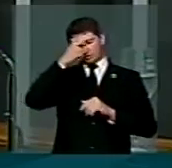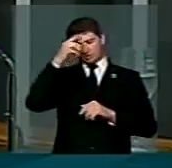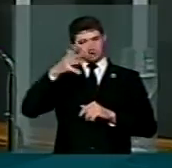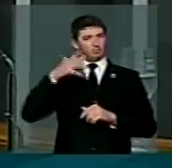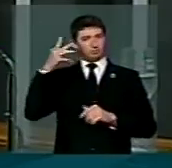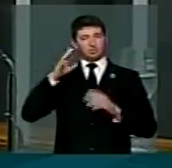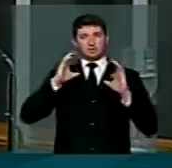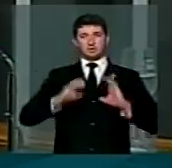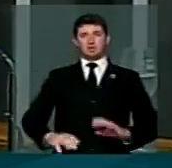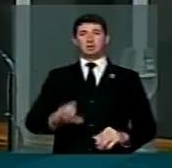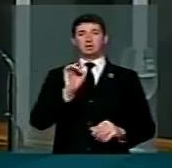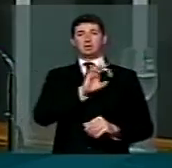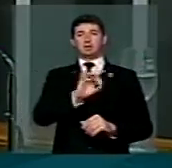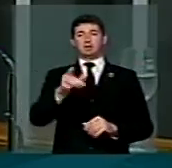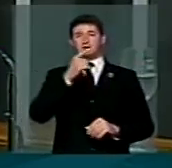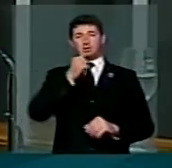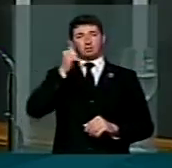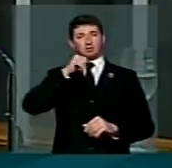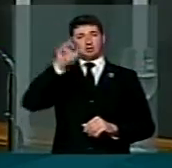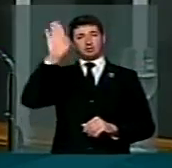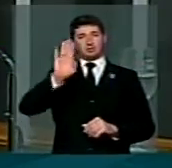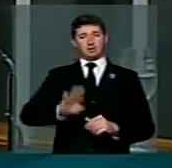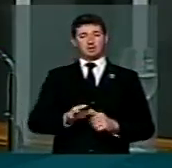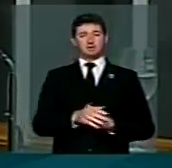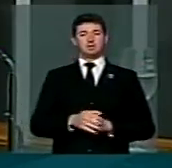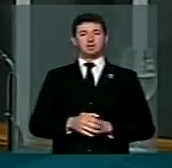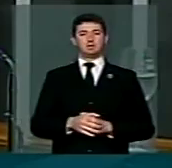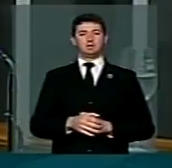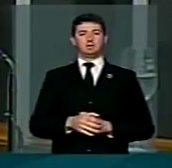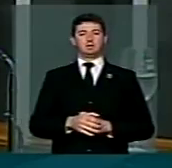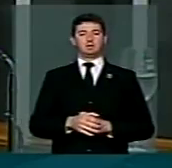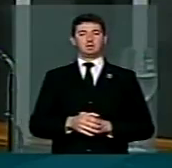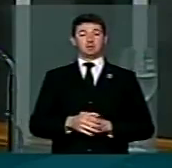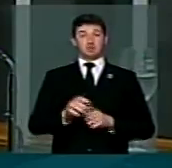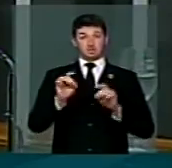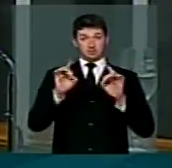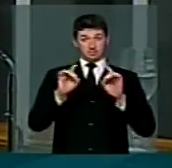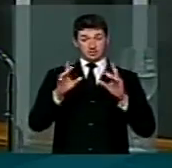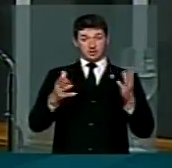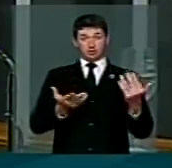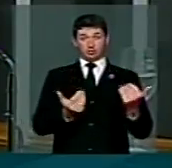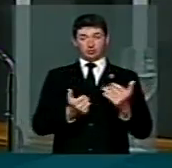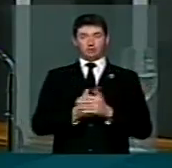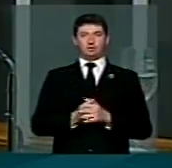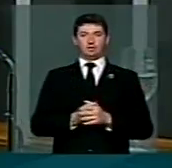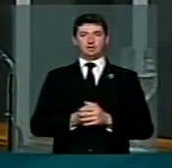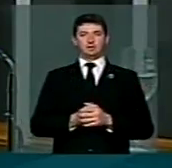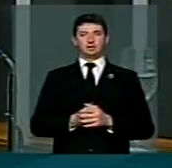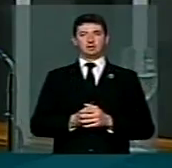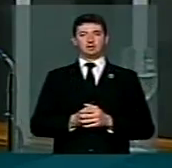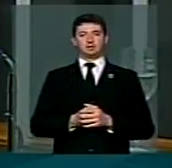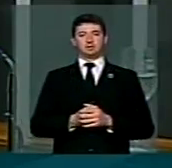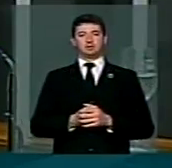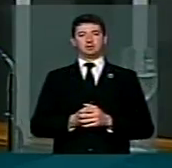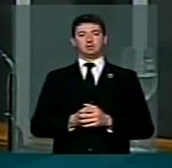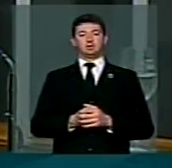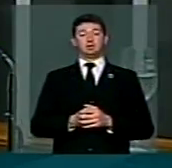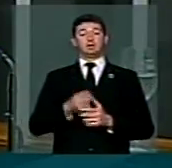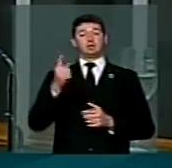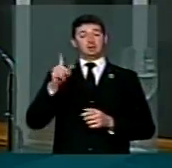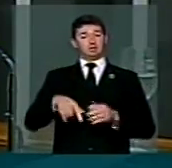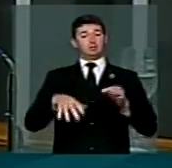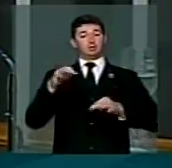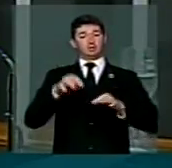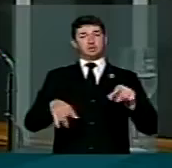dos cidadãos e cidadãs brasileiros, em especial os jovens, além de ser um ato de